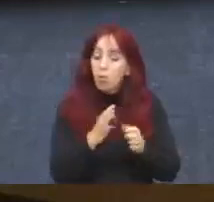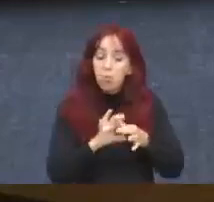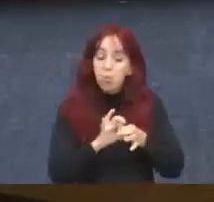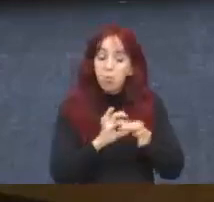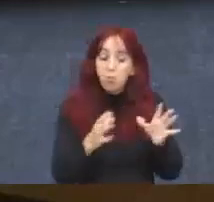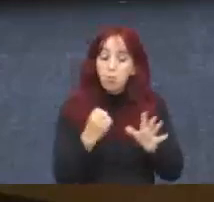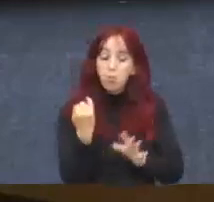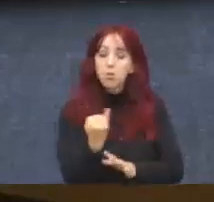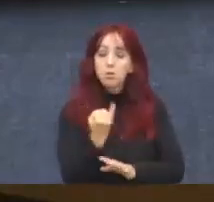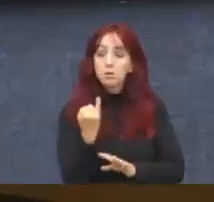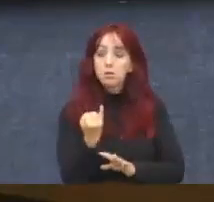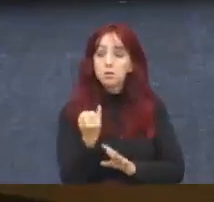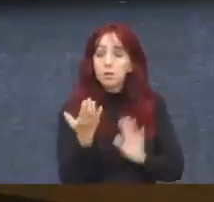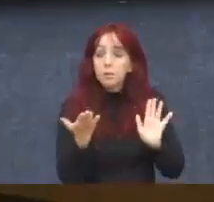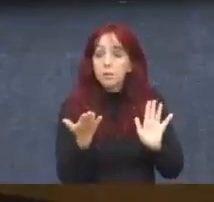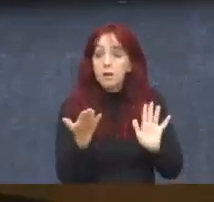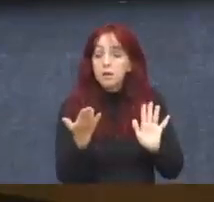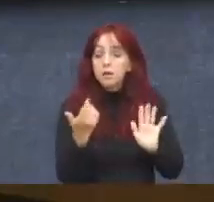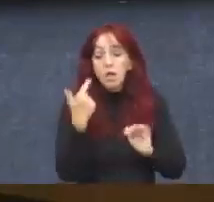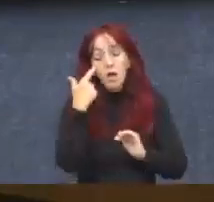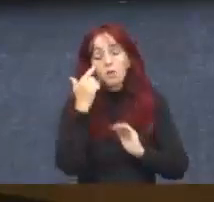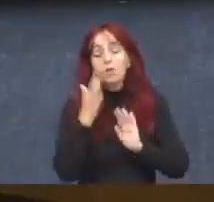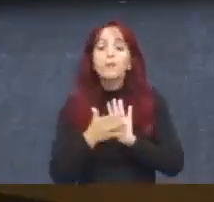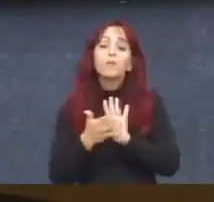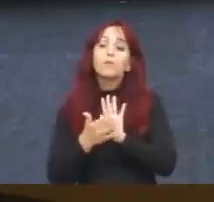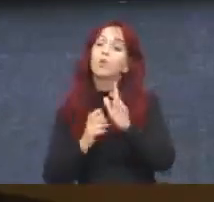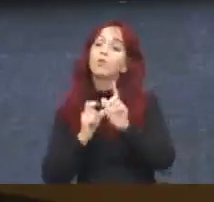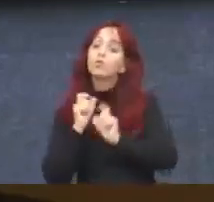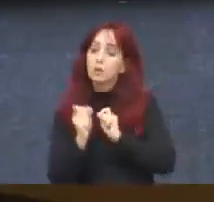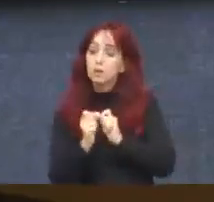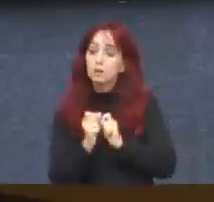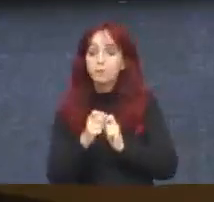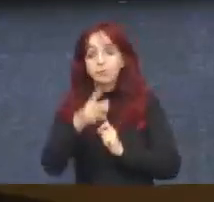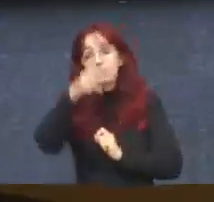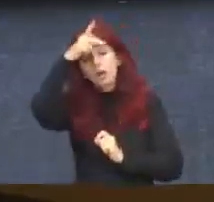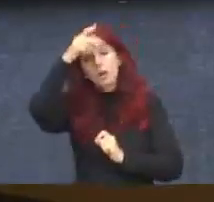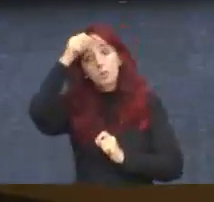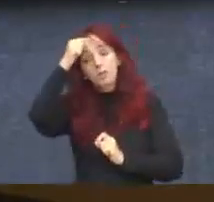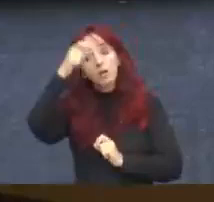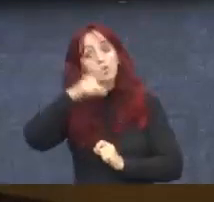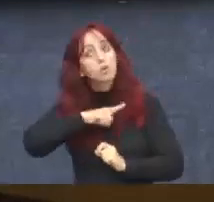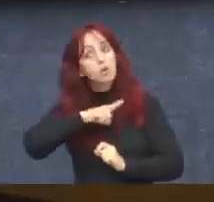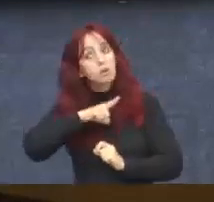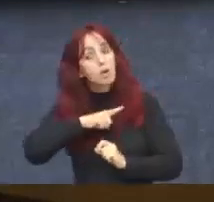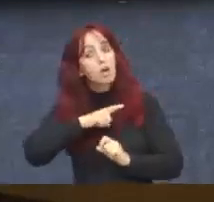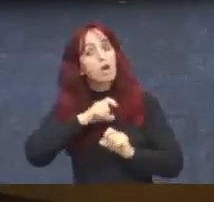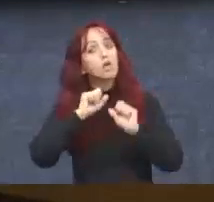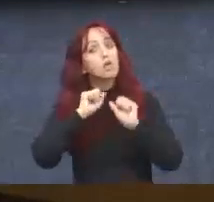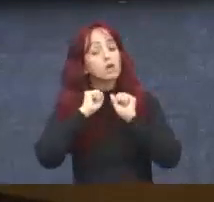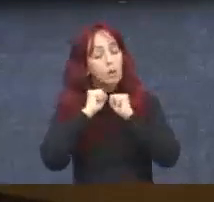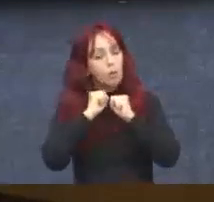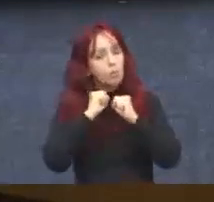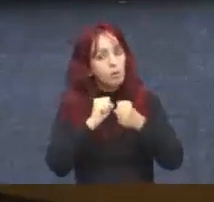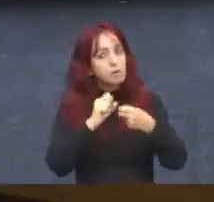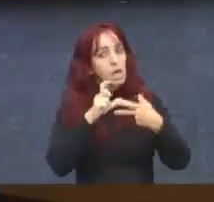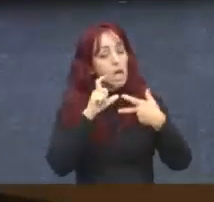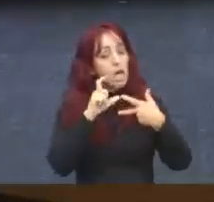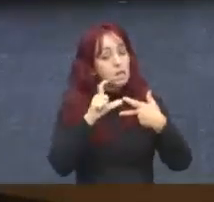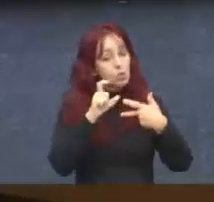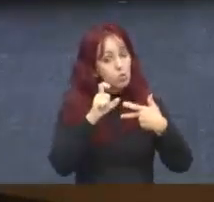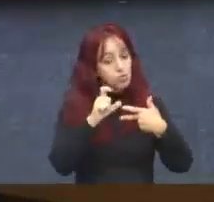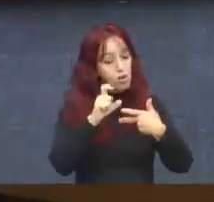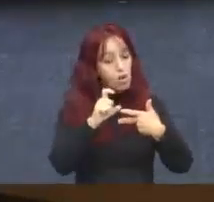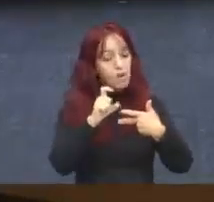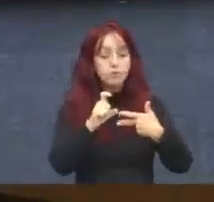importante. Só que o que eu estou propondo é que a prefeitura tenha, o poder executivo, o Estado, tenha